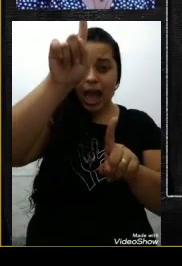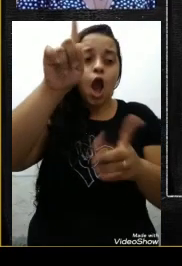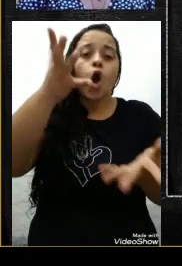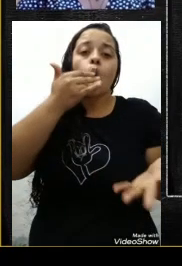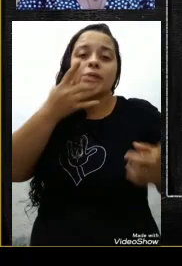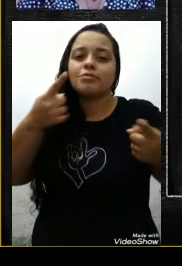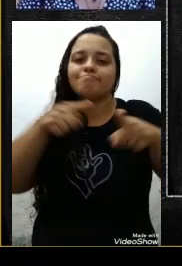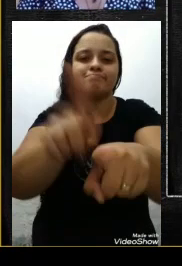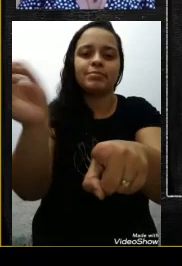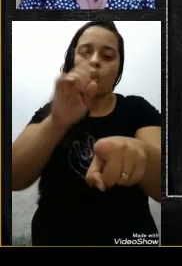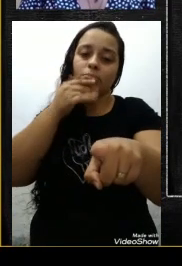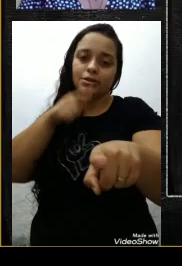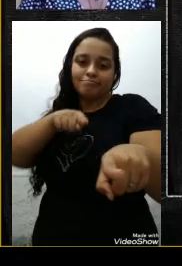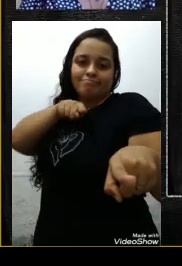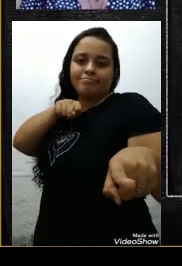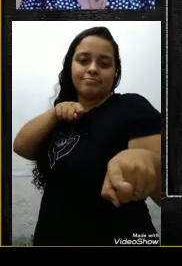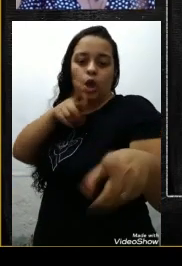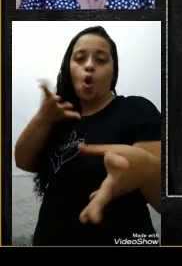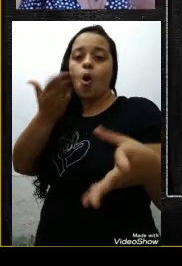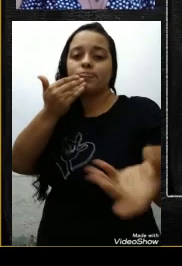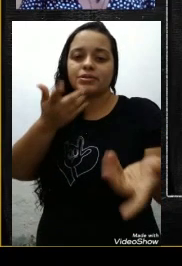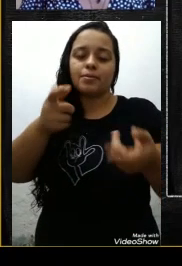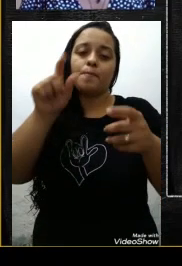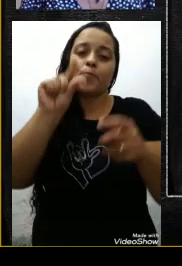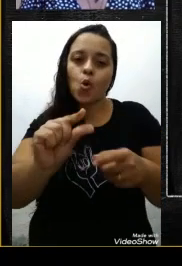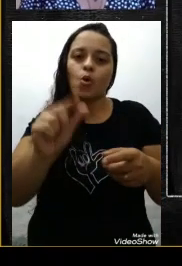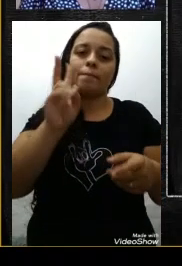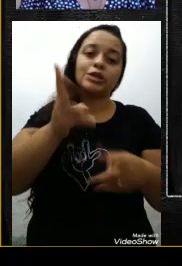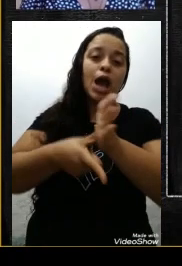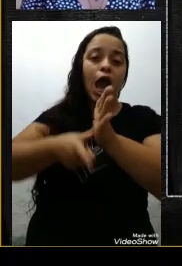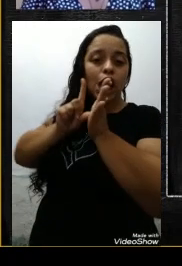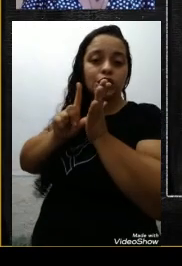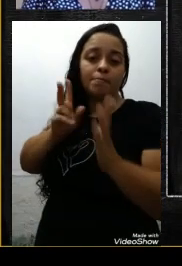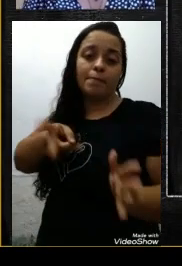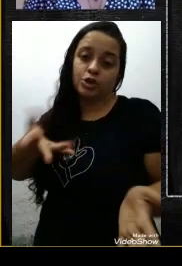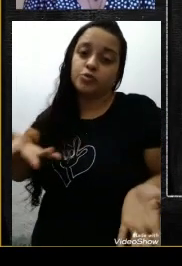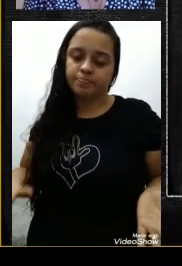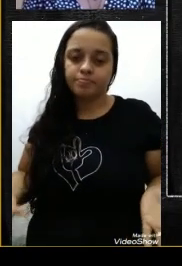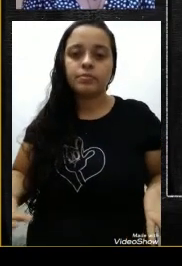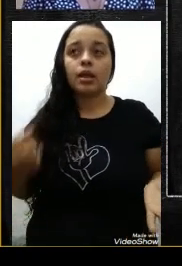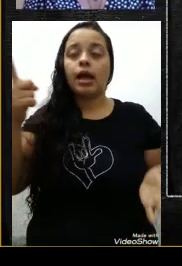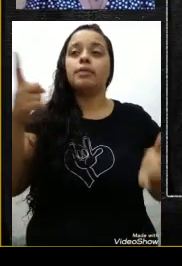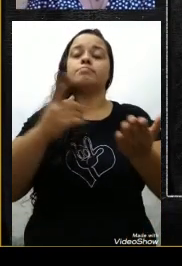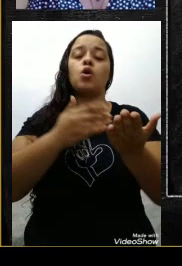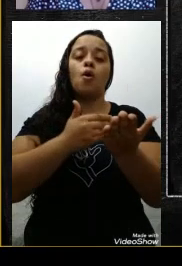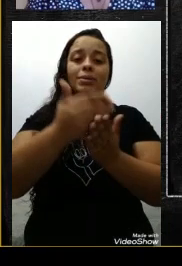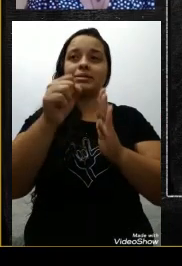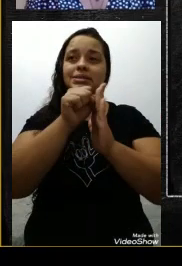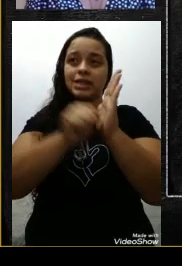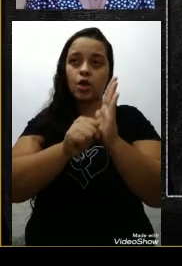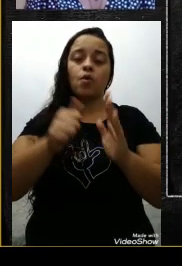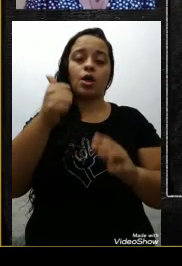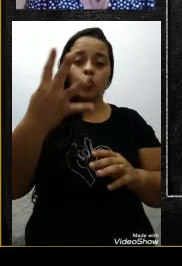populacional dentro das cidades. E isso vai se tornar um grande problema, principalmente quando, no início do